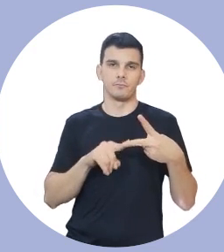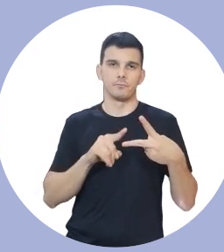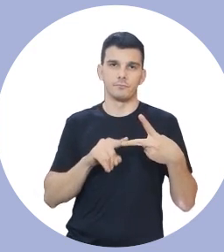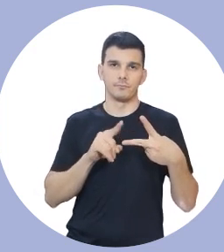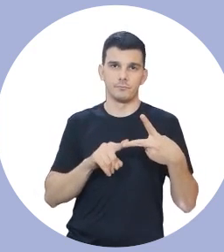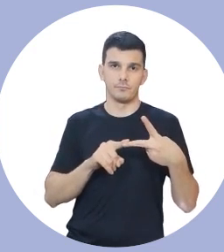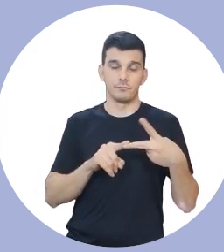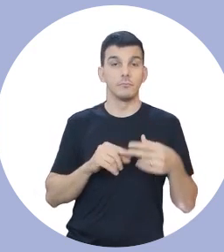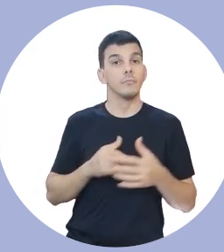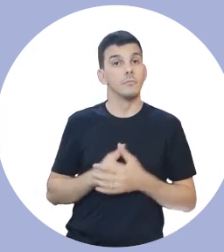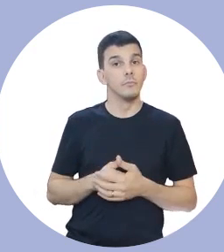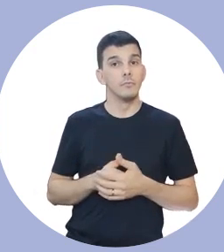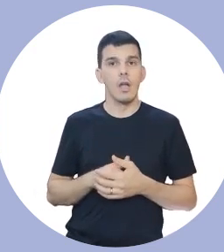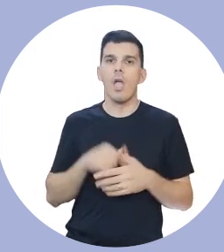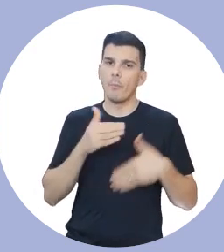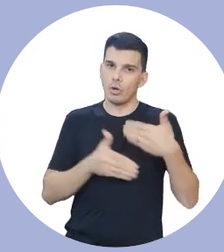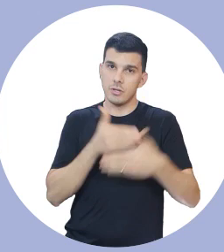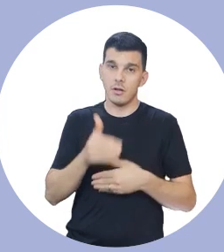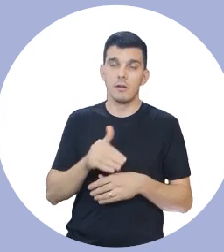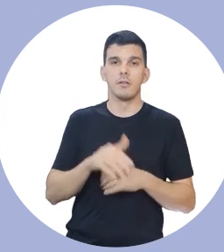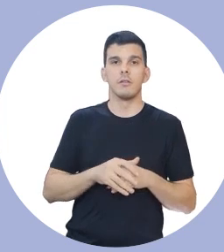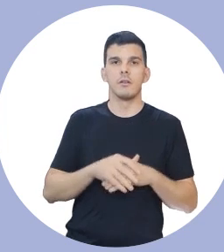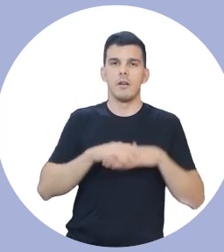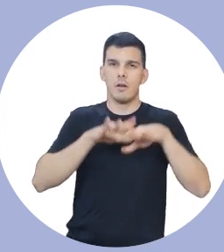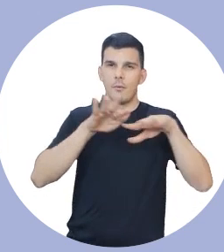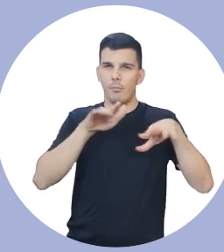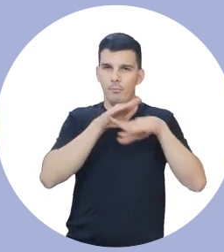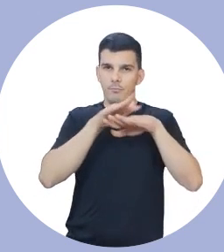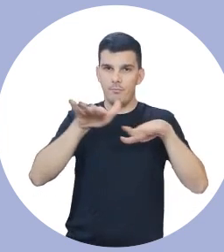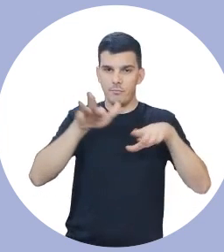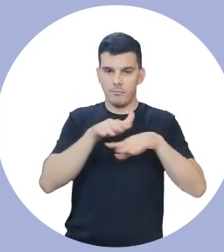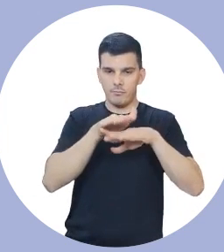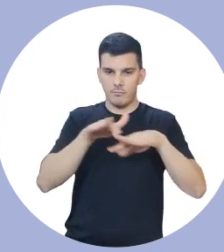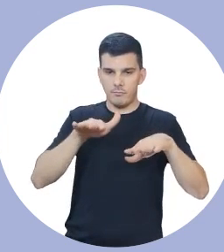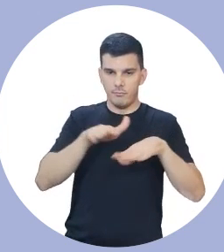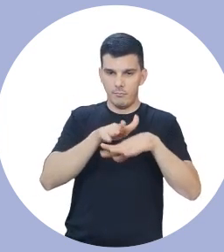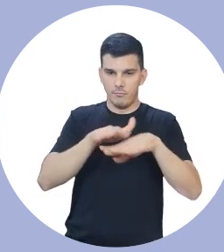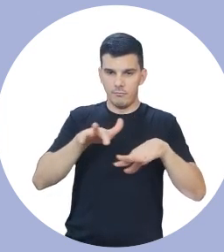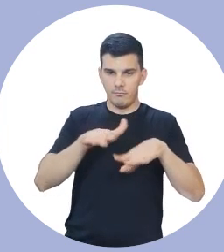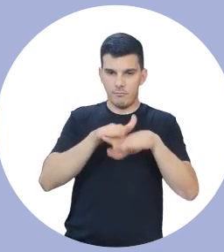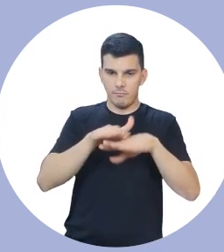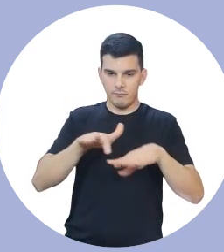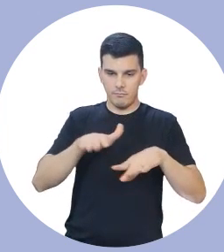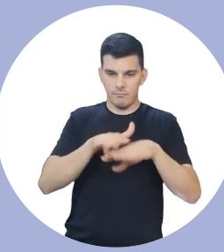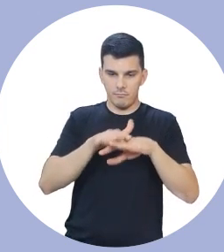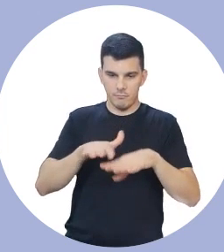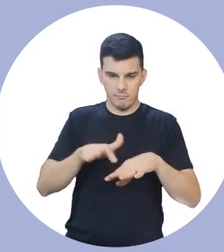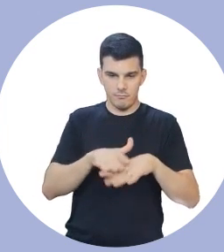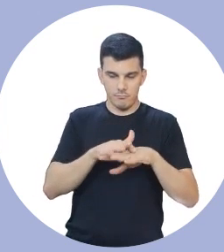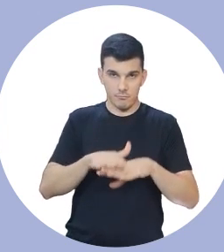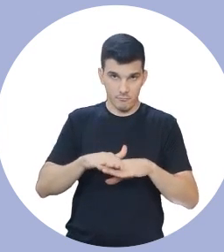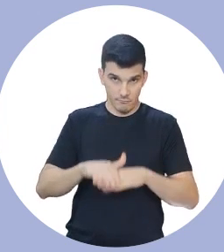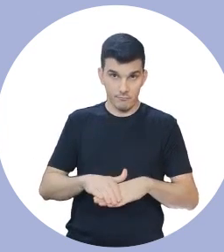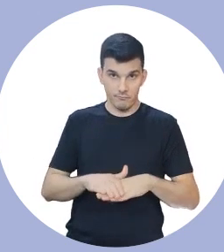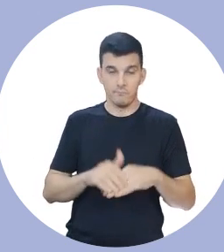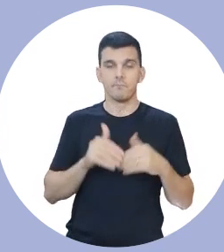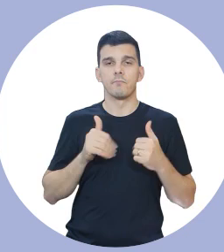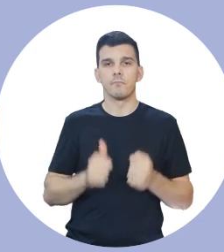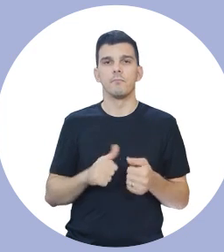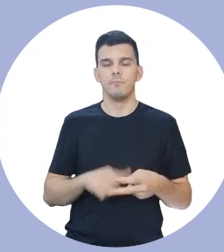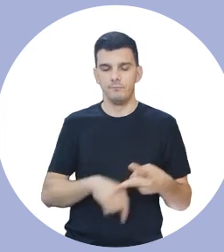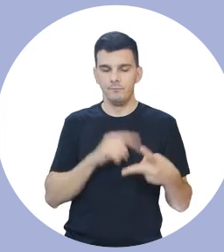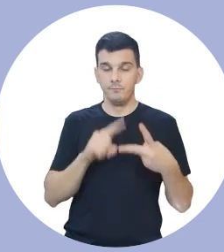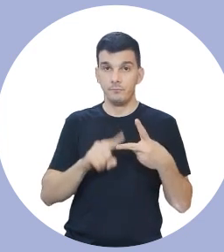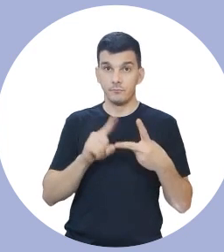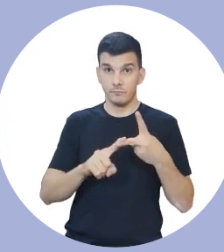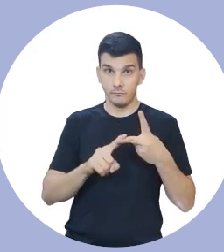suspensão mecânica. Ou seja, um processo em que você vai deixar o sistema parado e os sólidos irem para a